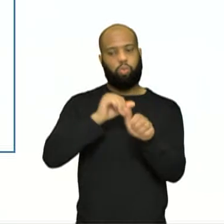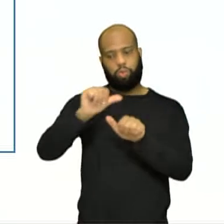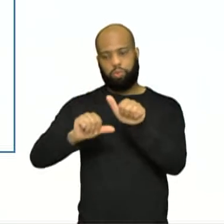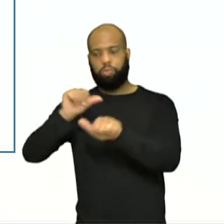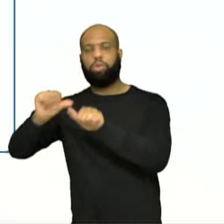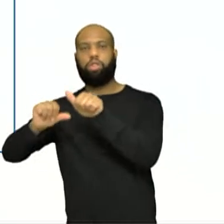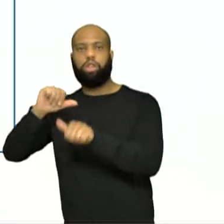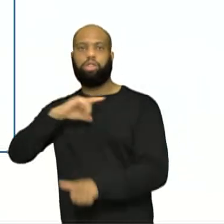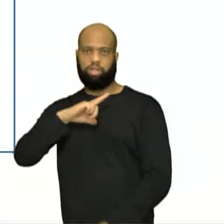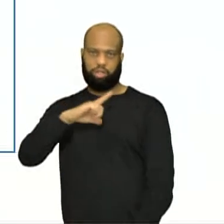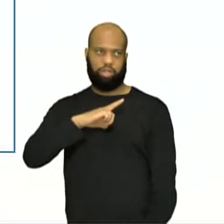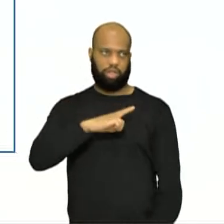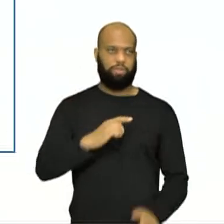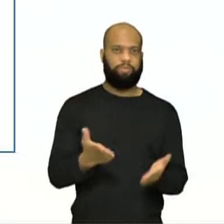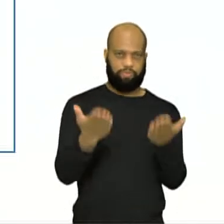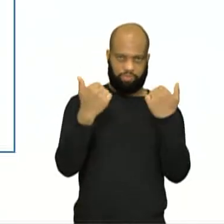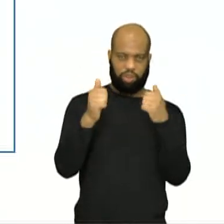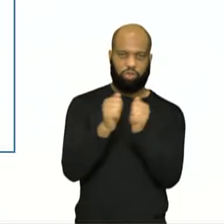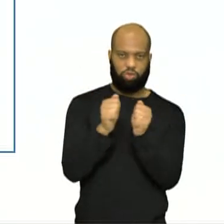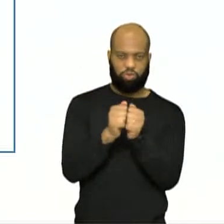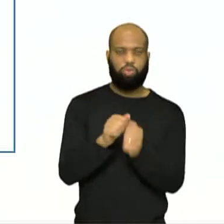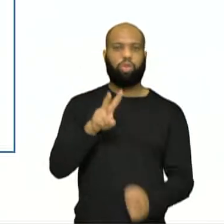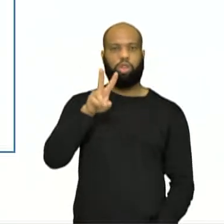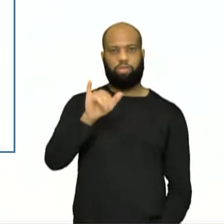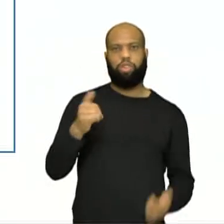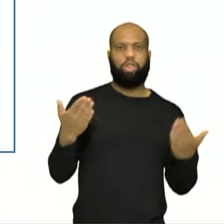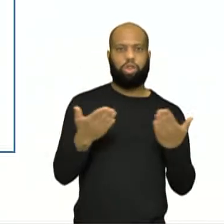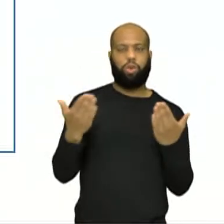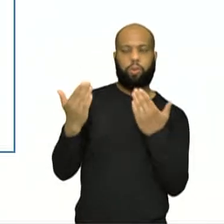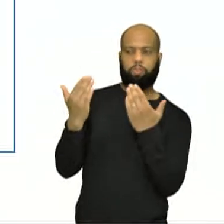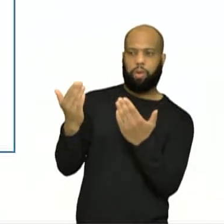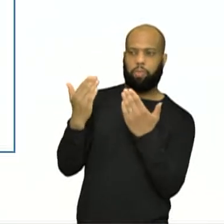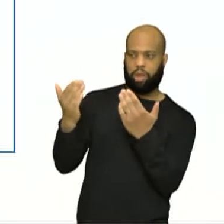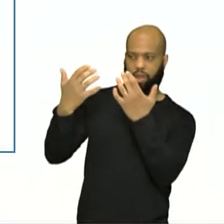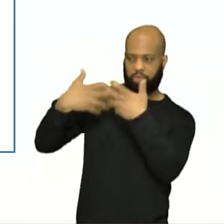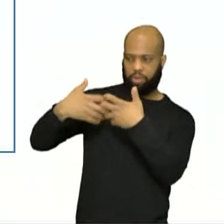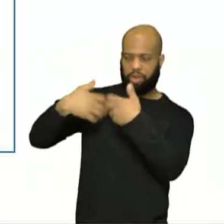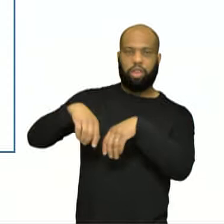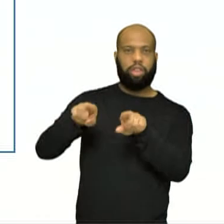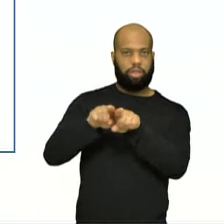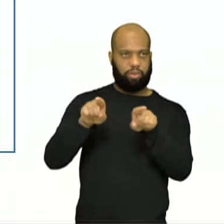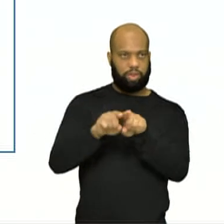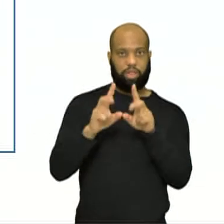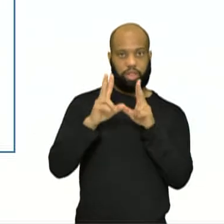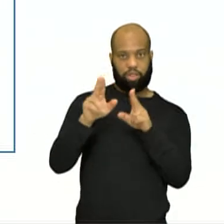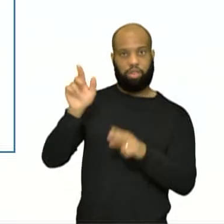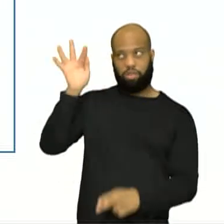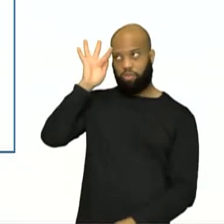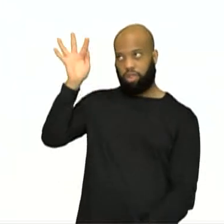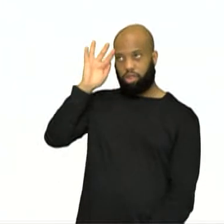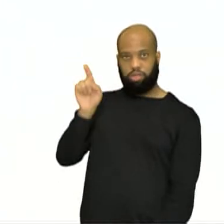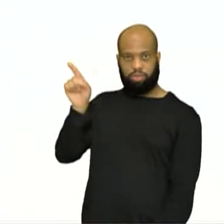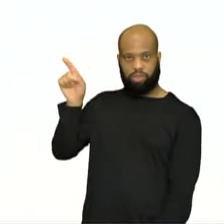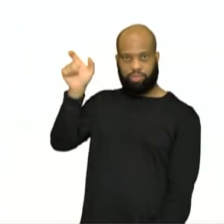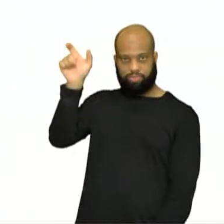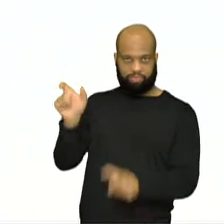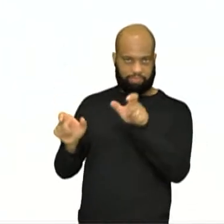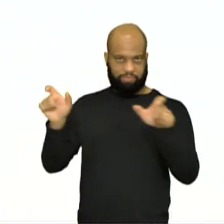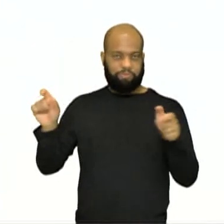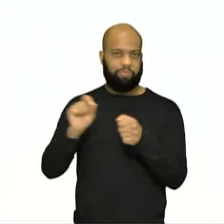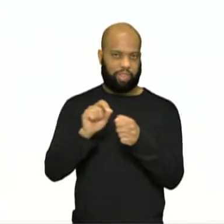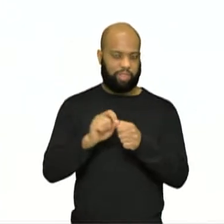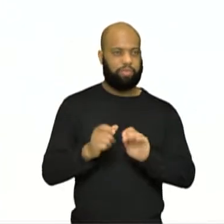muito significativas. Então, vem comigo para a gente questionar, refletir, assim como esses filósofos desse período fizeram. E